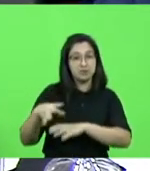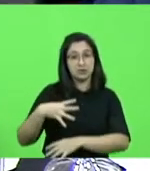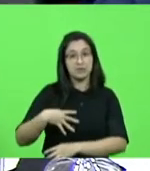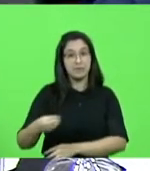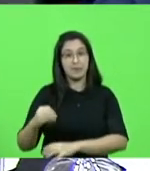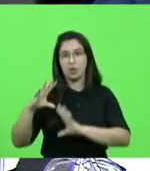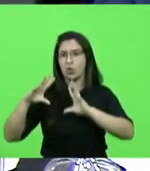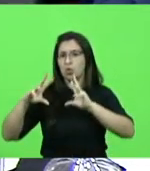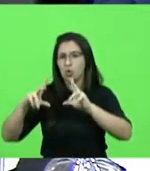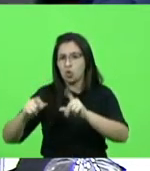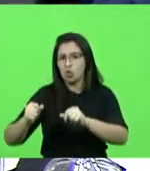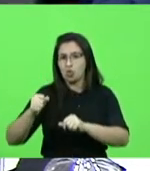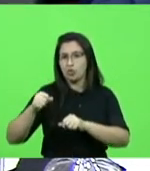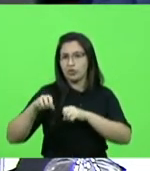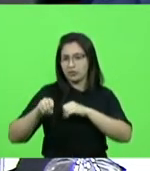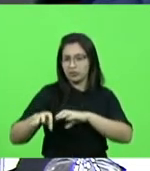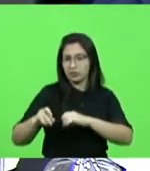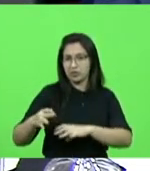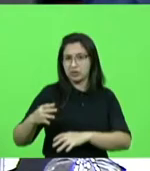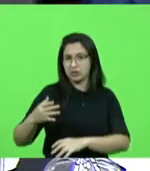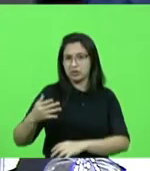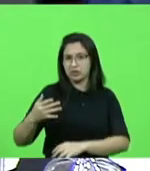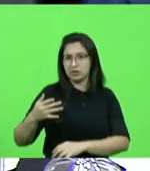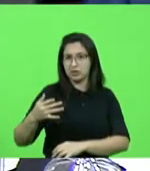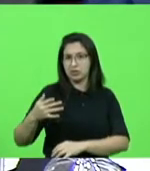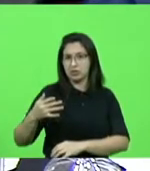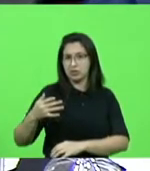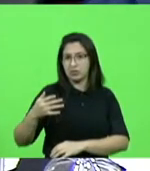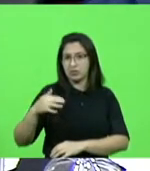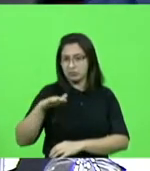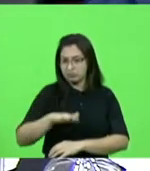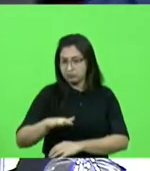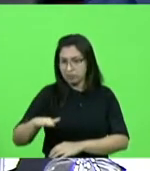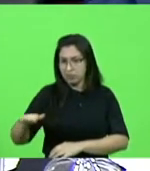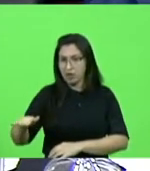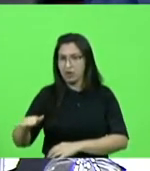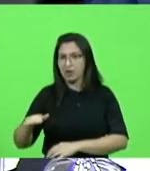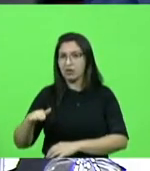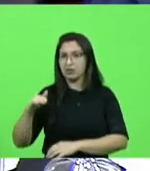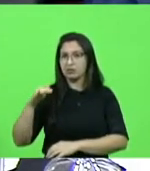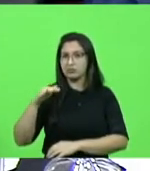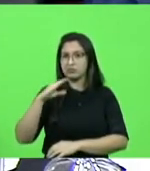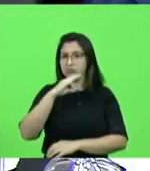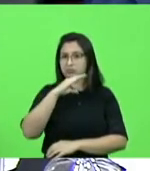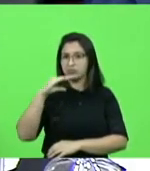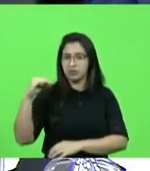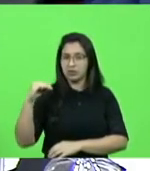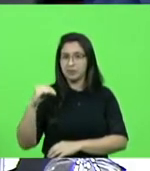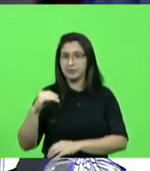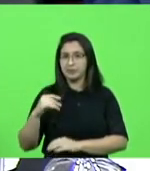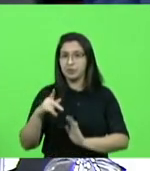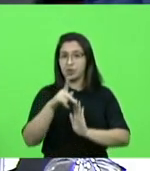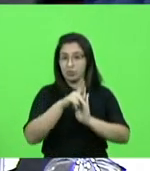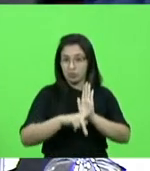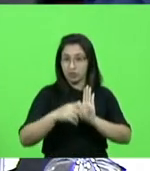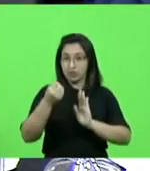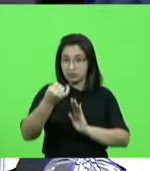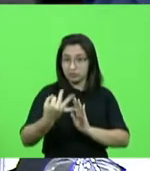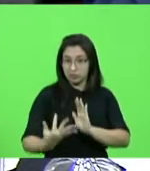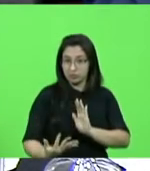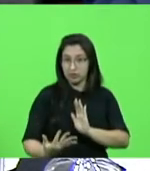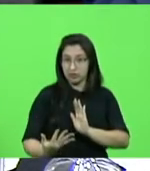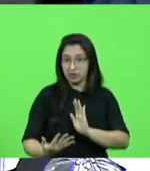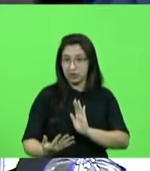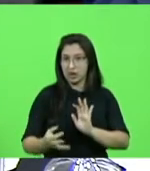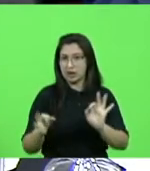educação infantil e fundamental. Está aqui o projeto da casa. É o pai ou a mãe. Mais um minuto. Obrigada. Não fala nem